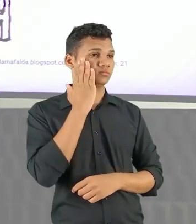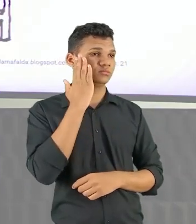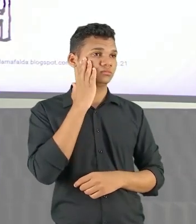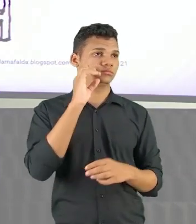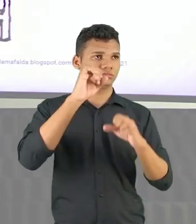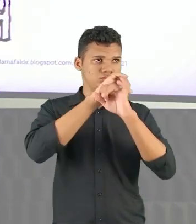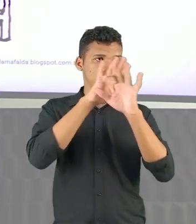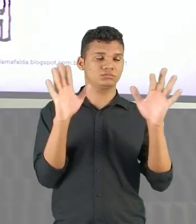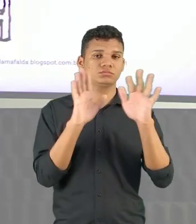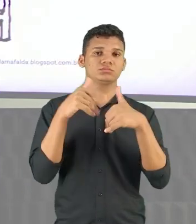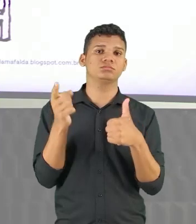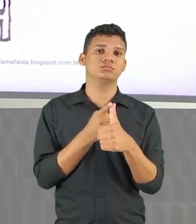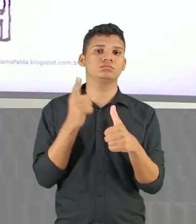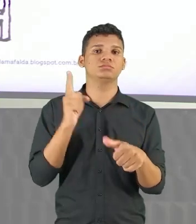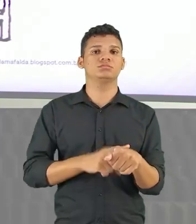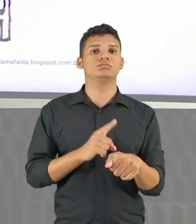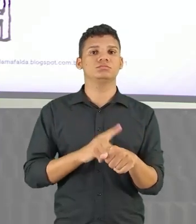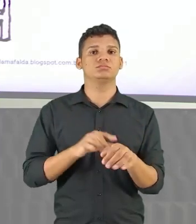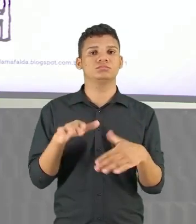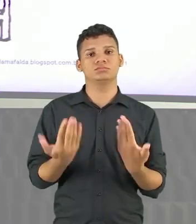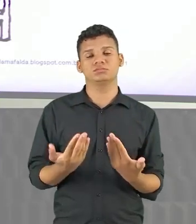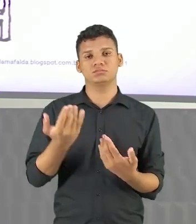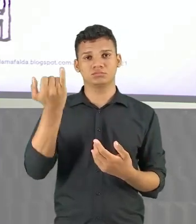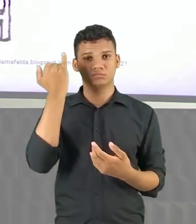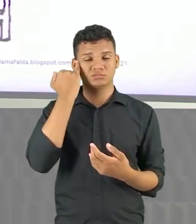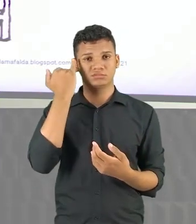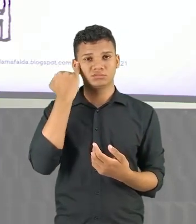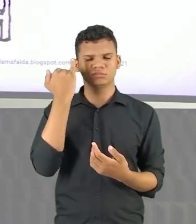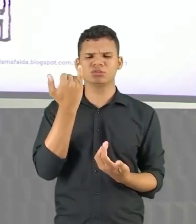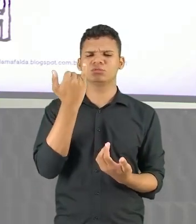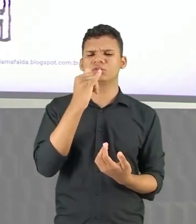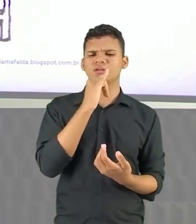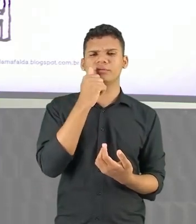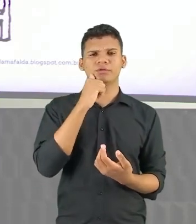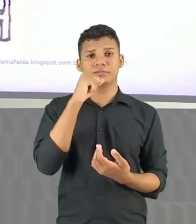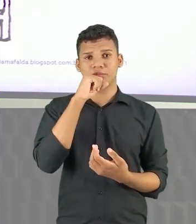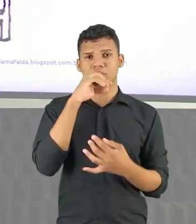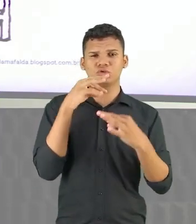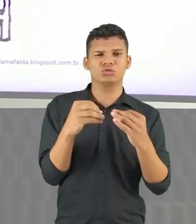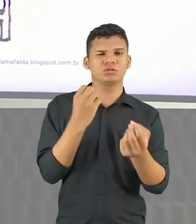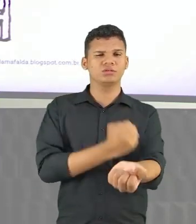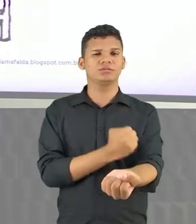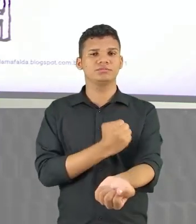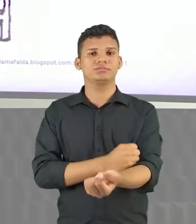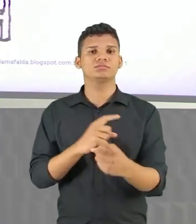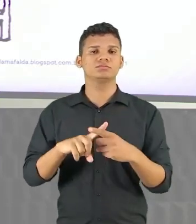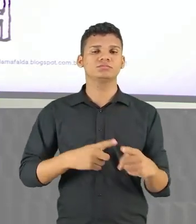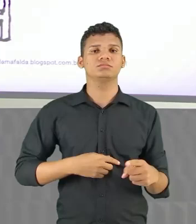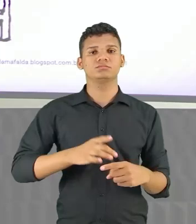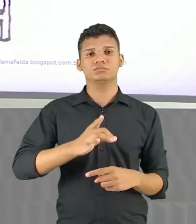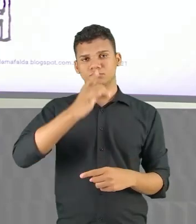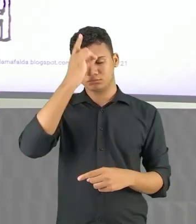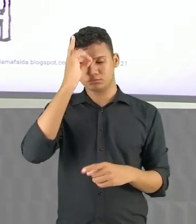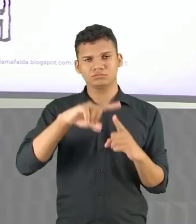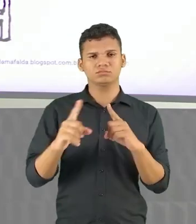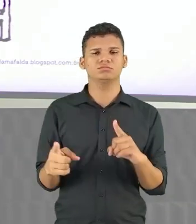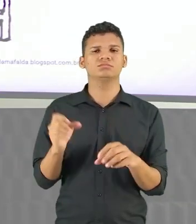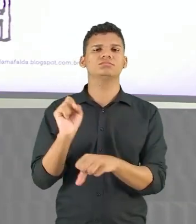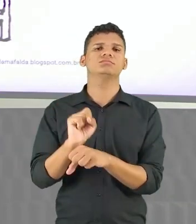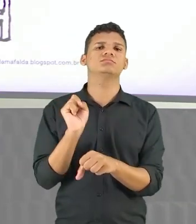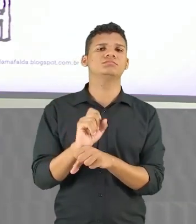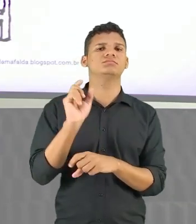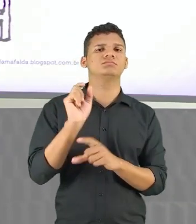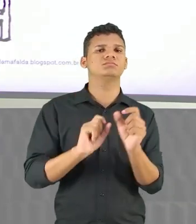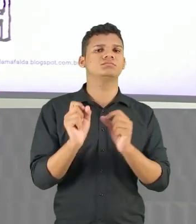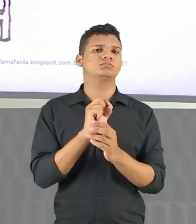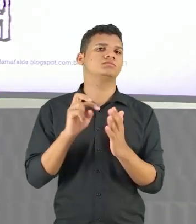Até aqui no primeiro momento, a preguiça é a mãe de todos os vícios, a gente tem uma ideia e a gente espera que ele venha trazendo uma outra coisa